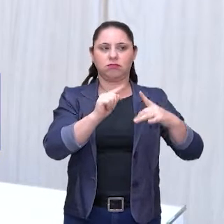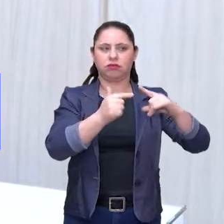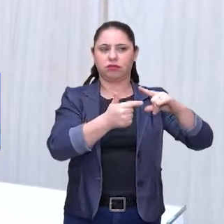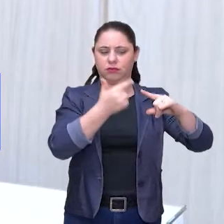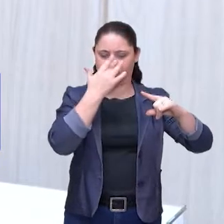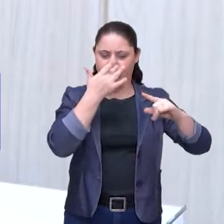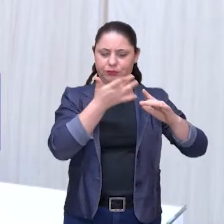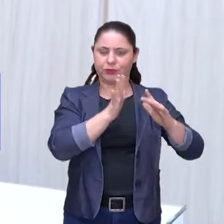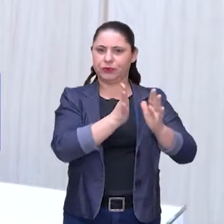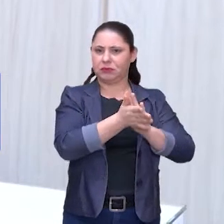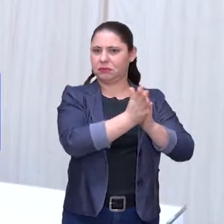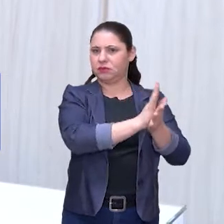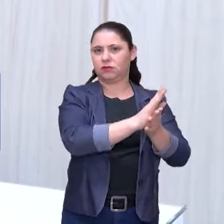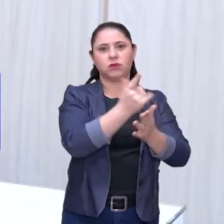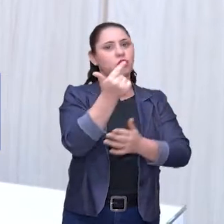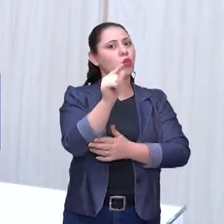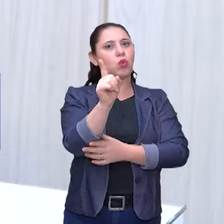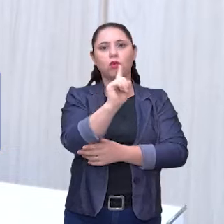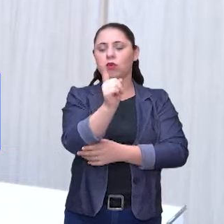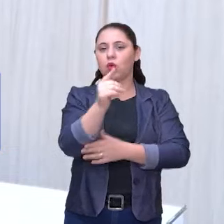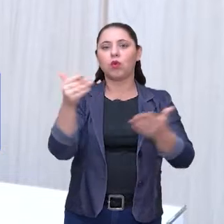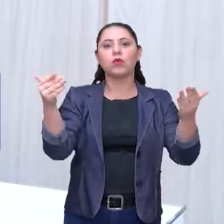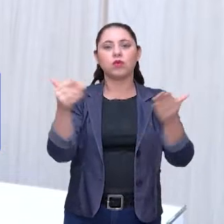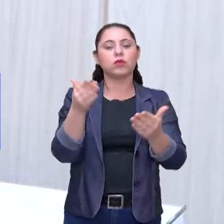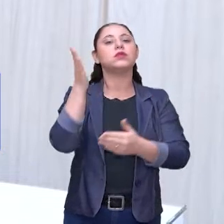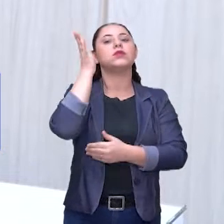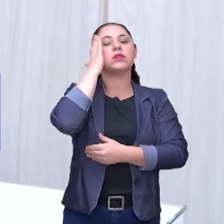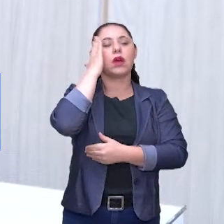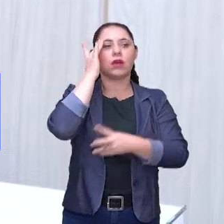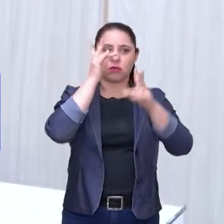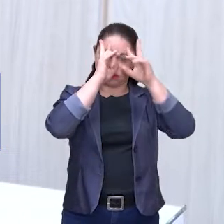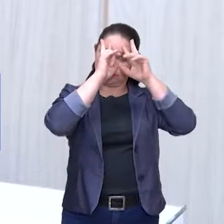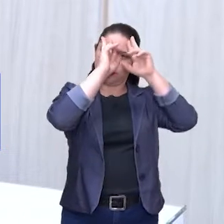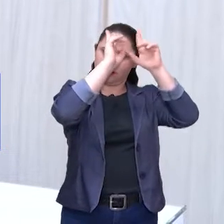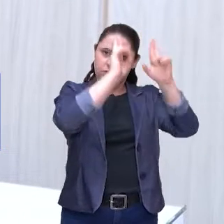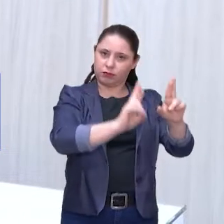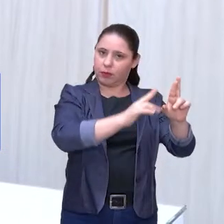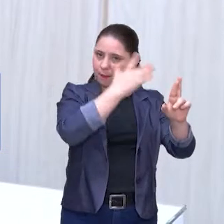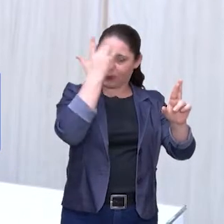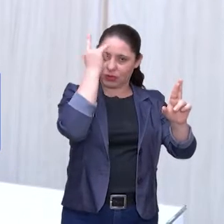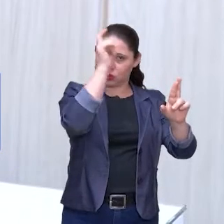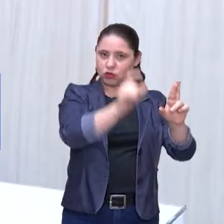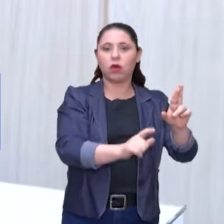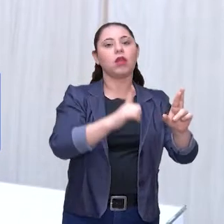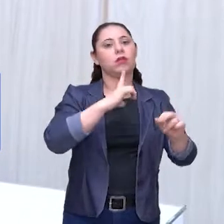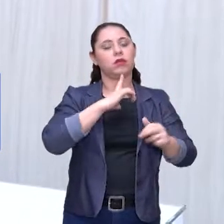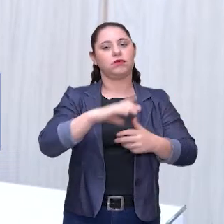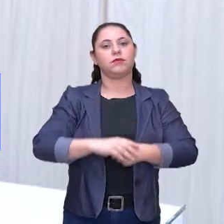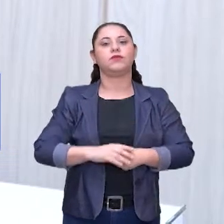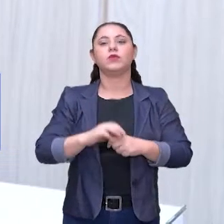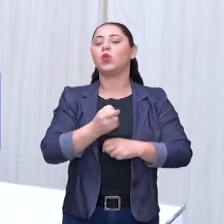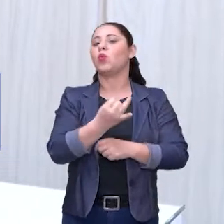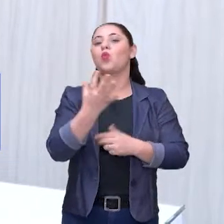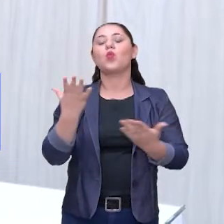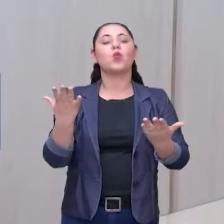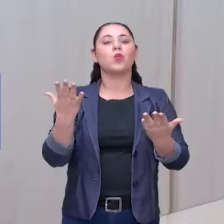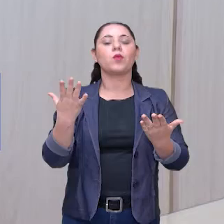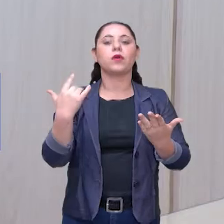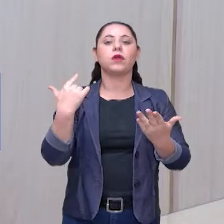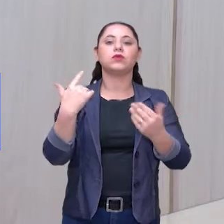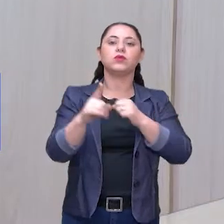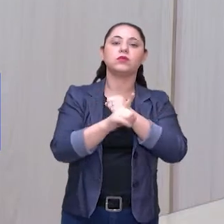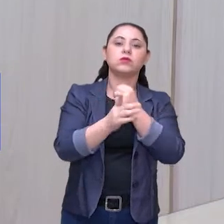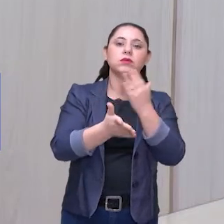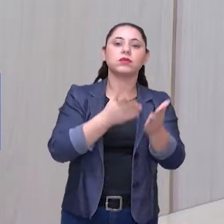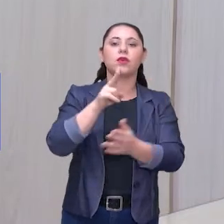paciente ser renegado, né? Ficar excluso. Não existe isso hoje em dia. A gente tem que respeitar muito os pacientes com vitiligo. E